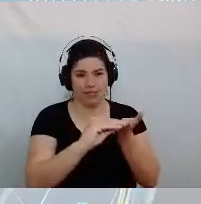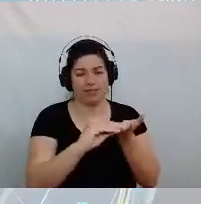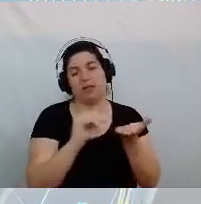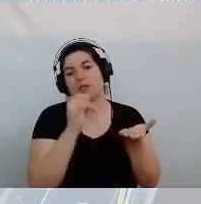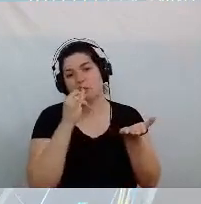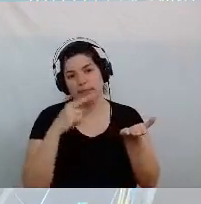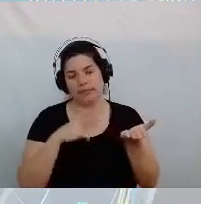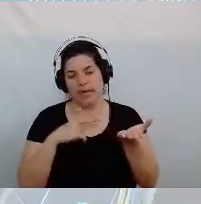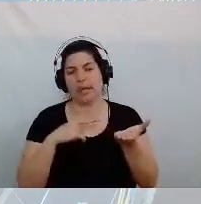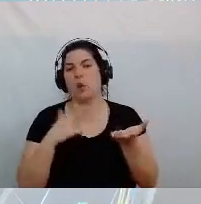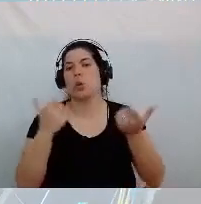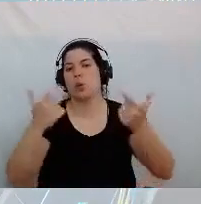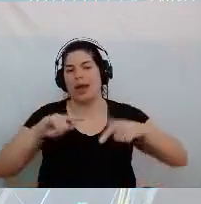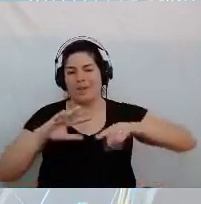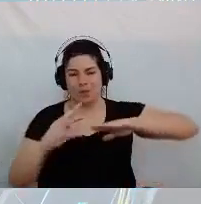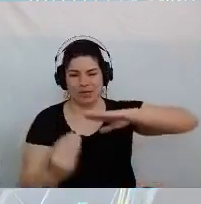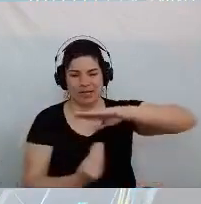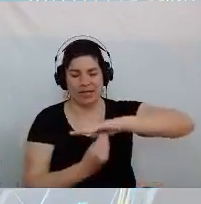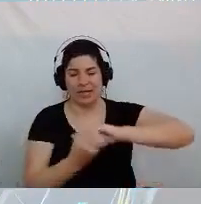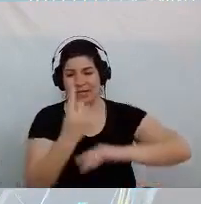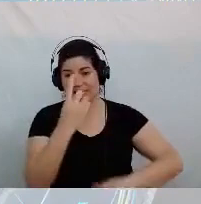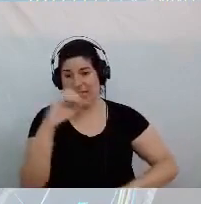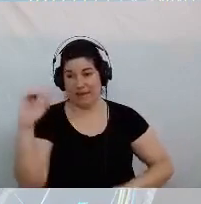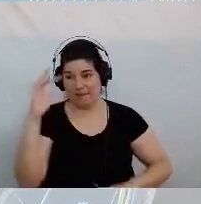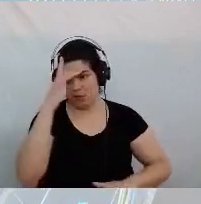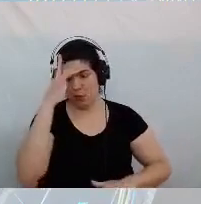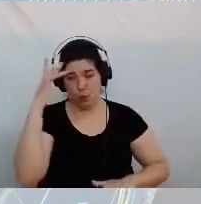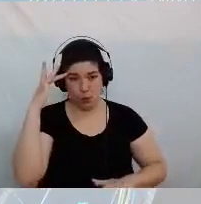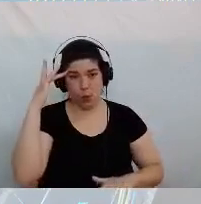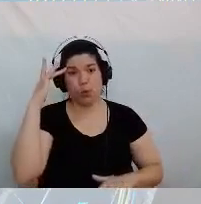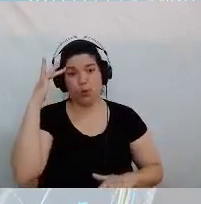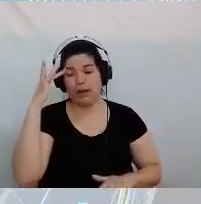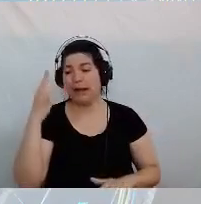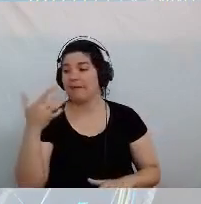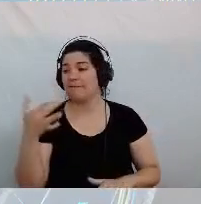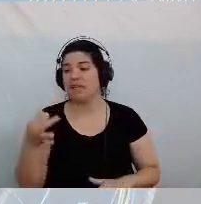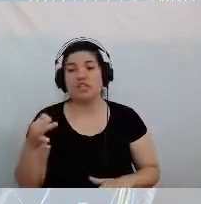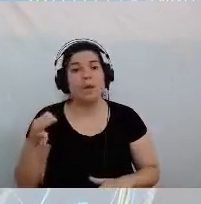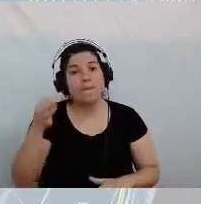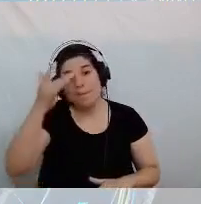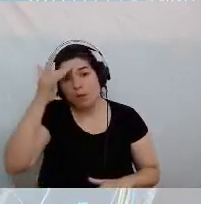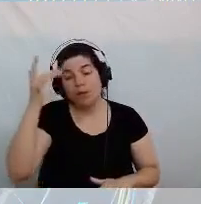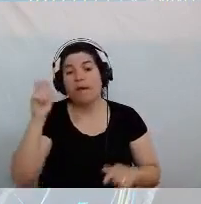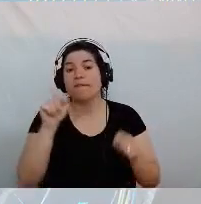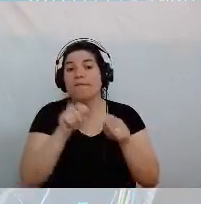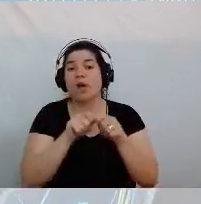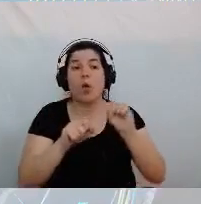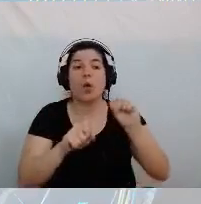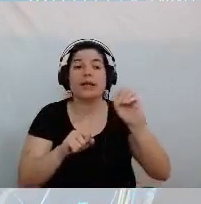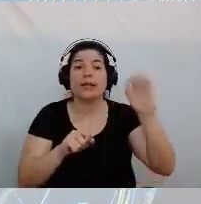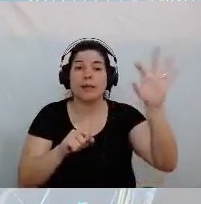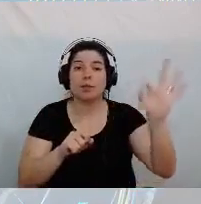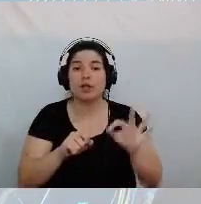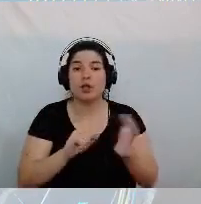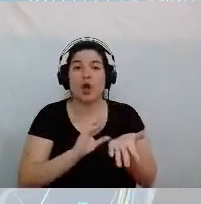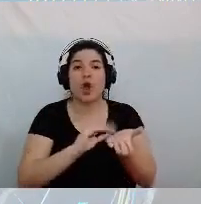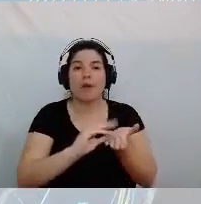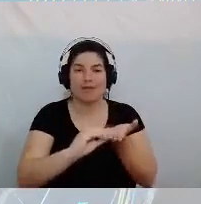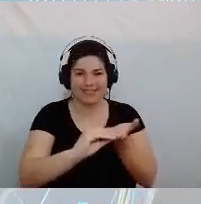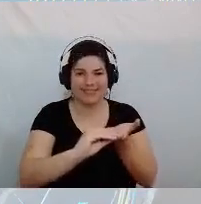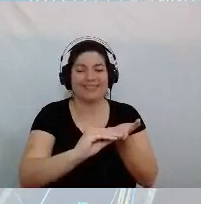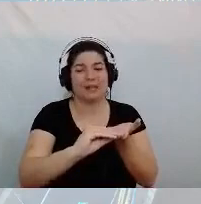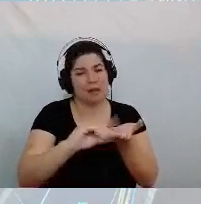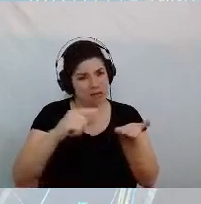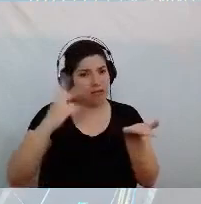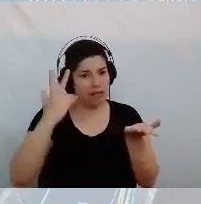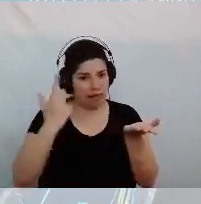e que eu tô exagerando tá cara eh 20 20 pessoas vão fazer 80% dos comites isso é natural Ah